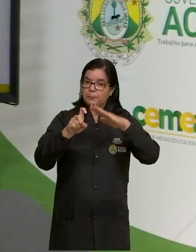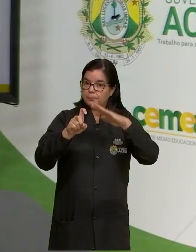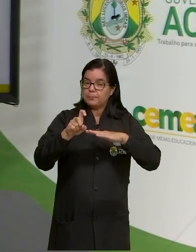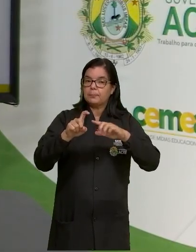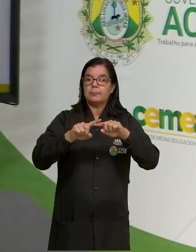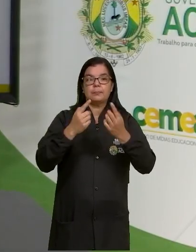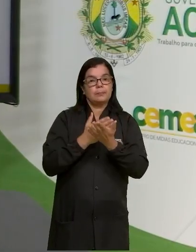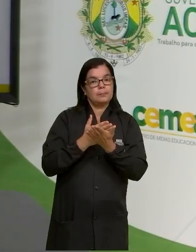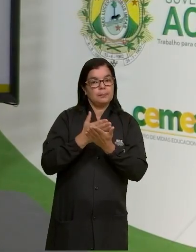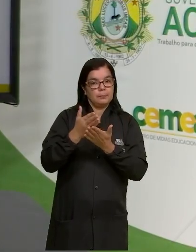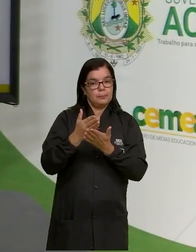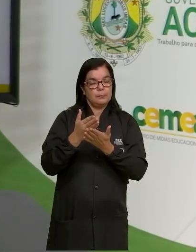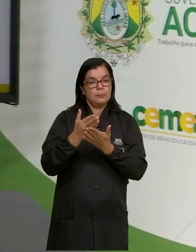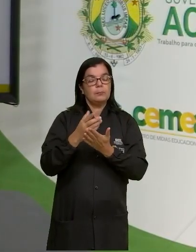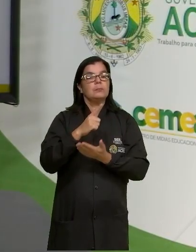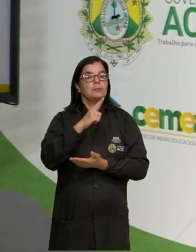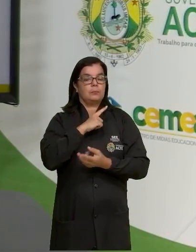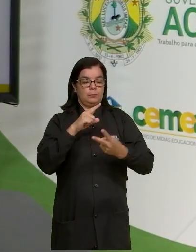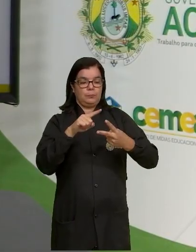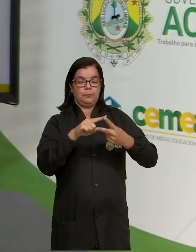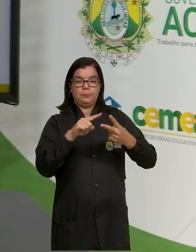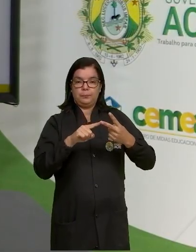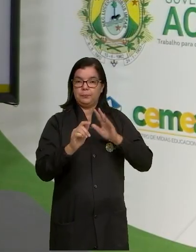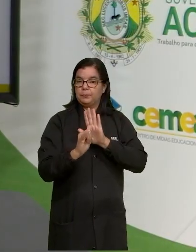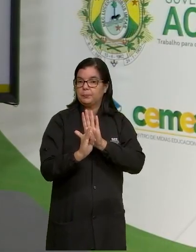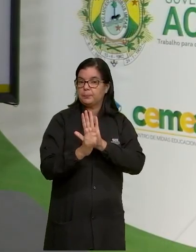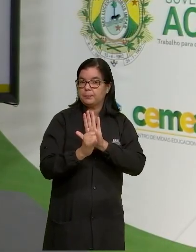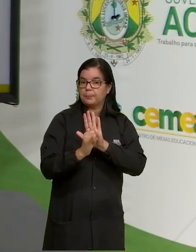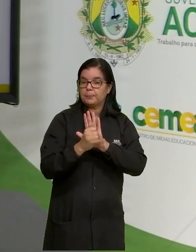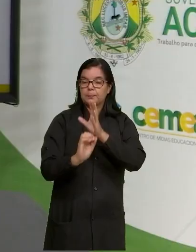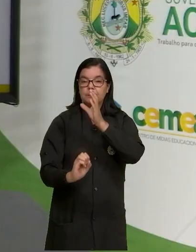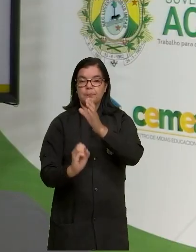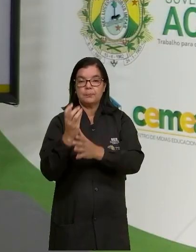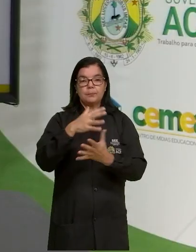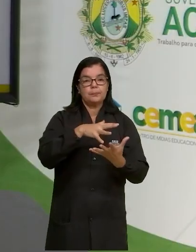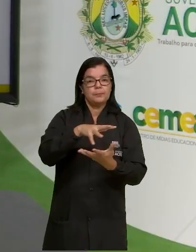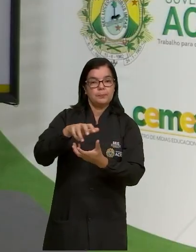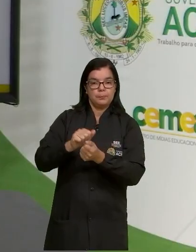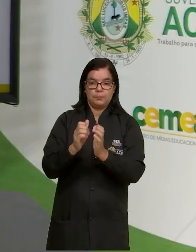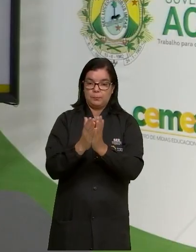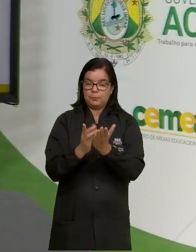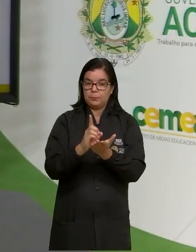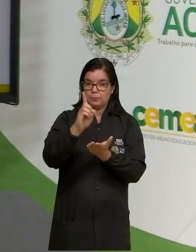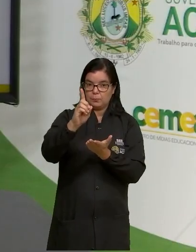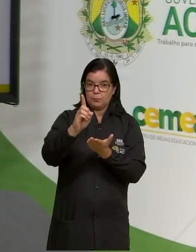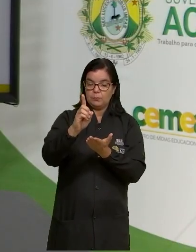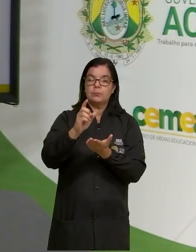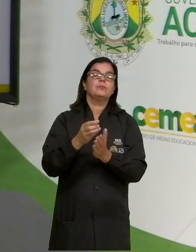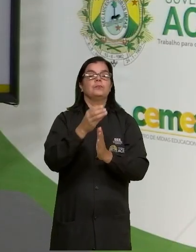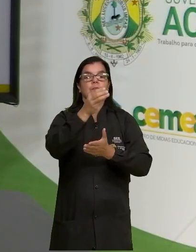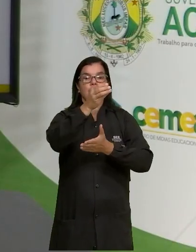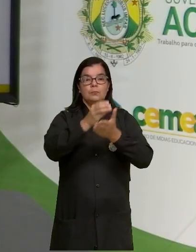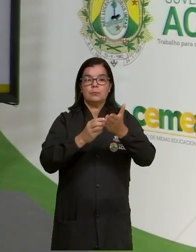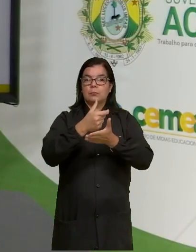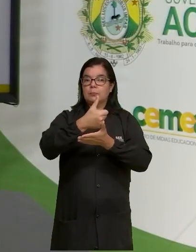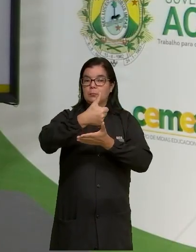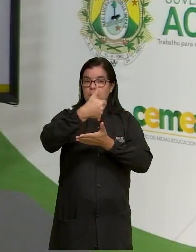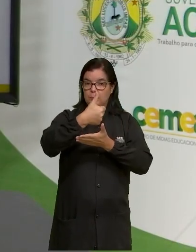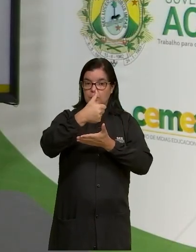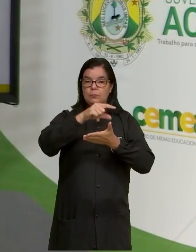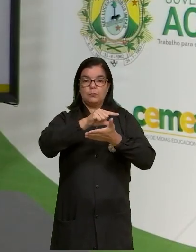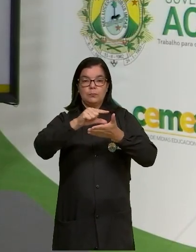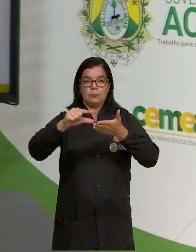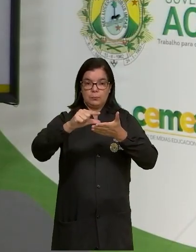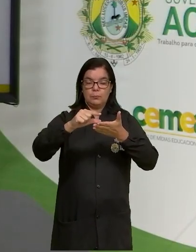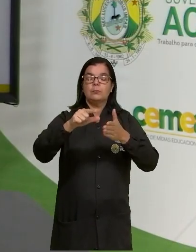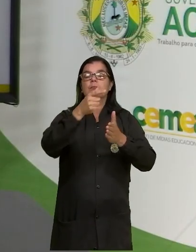começar a conversa, nós temos duas narrativas da criação na Bíblia. Uma no capítulo 1 e a outra no capítulo